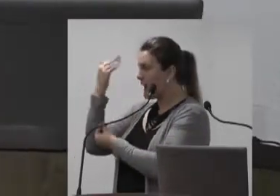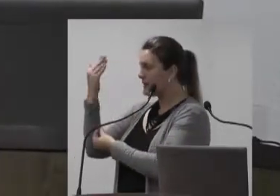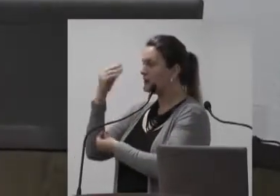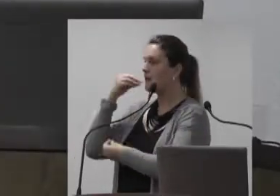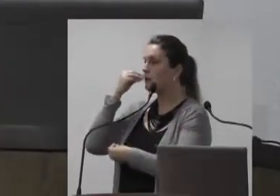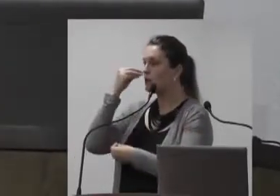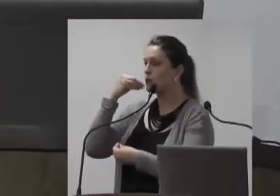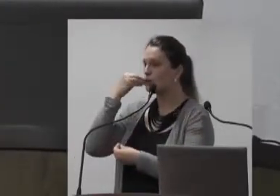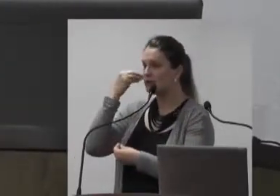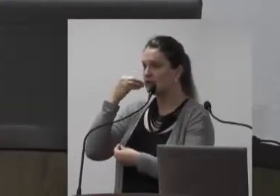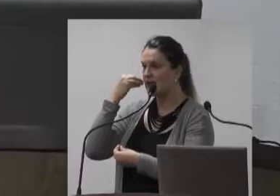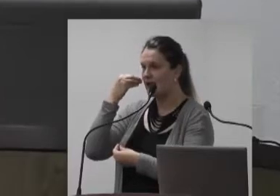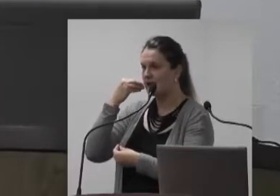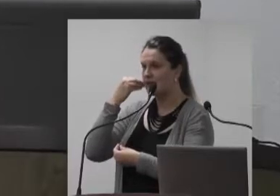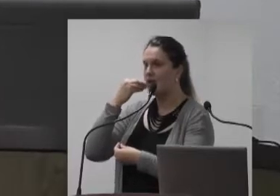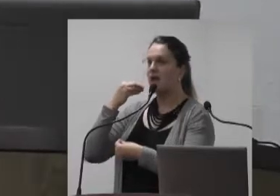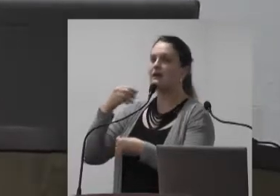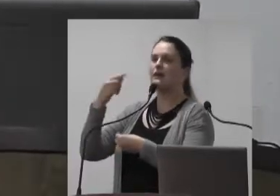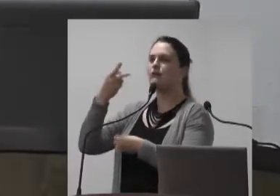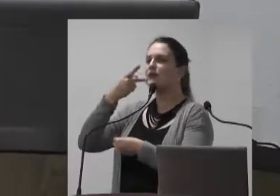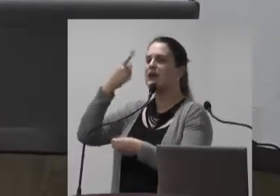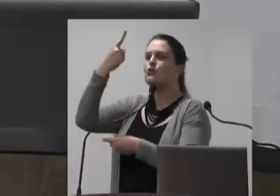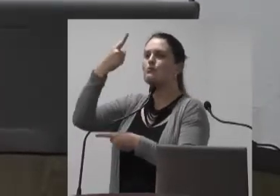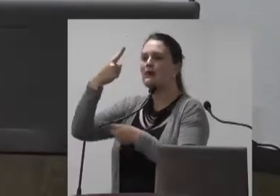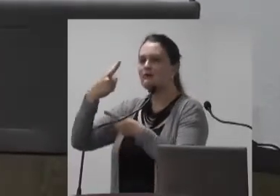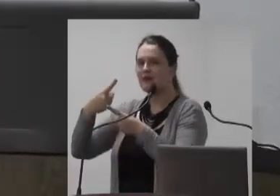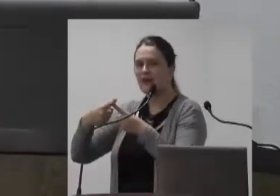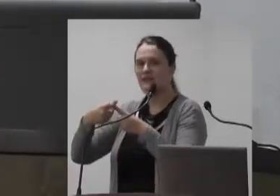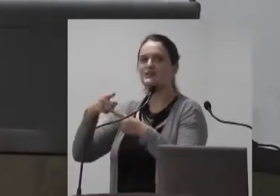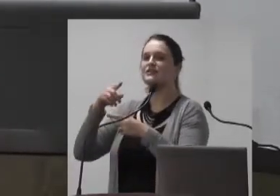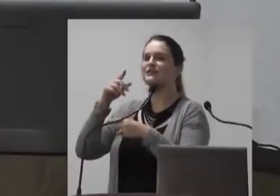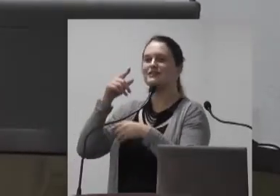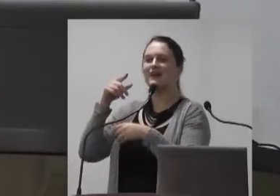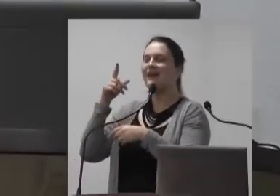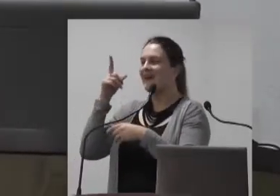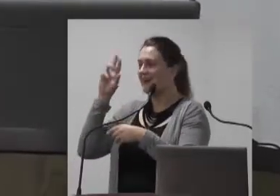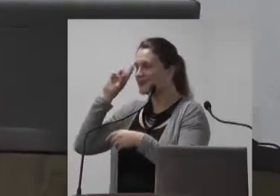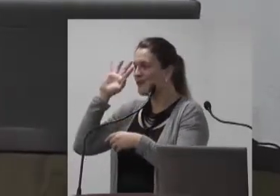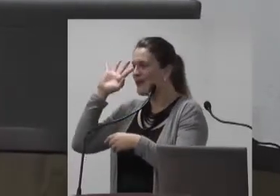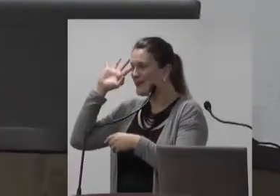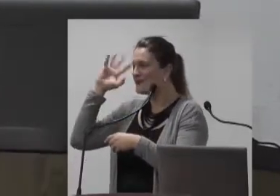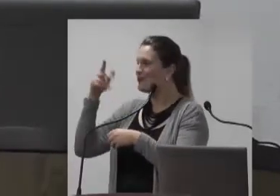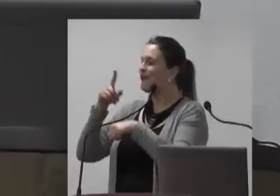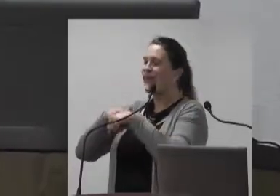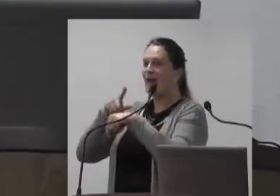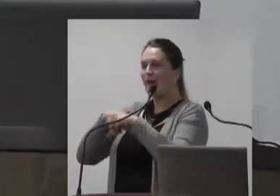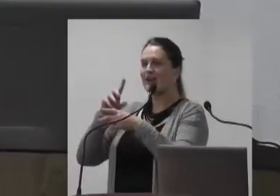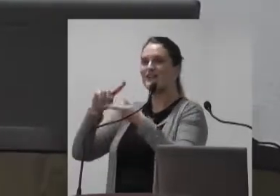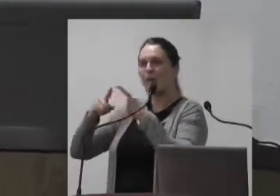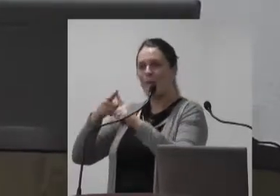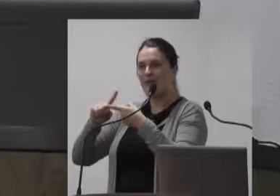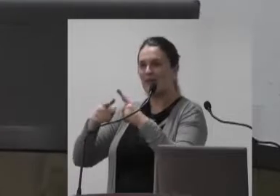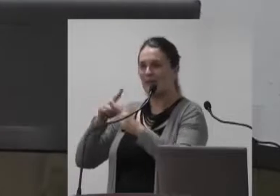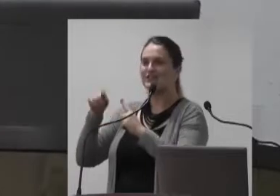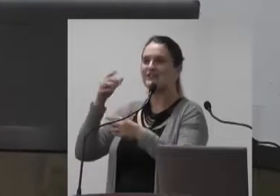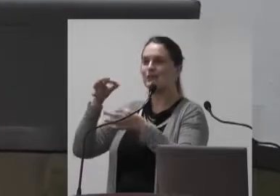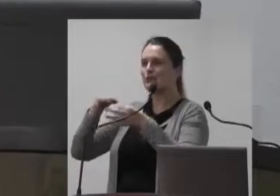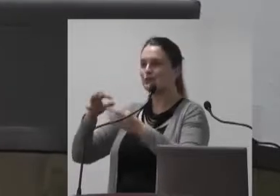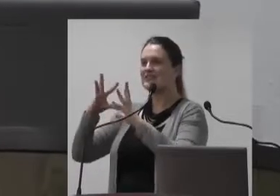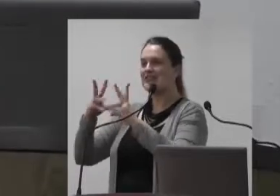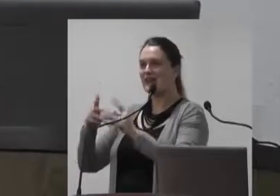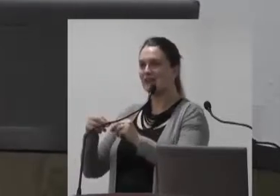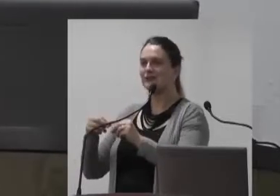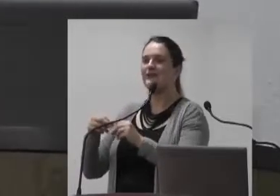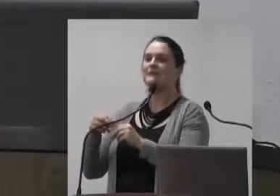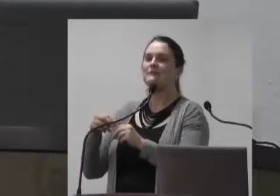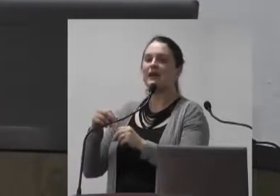Muito obrigada, né, pela oportunidade, né? Eu falei uma vez, a gente já resolveu na hora, já combinou, já deu